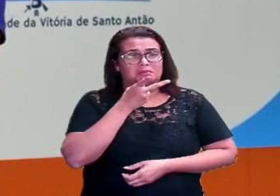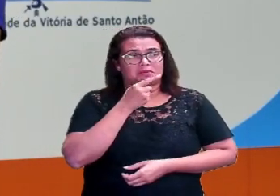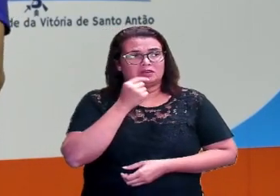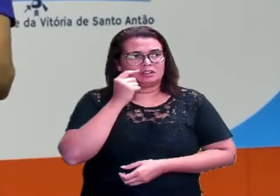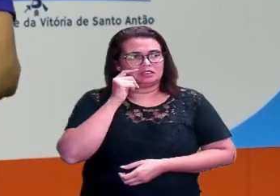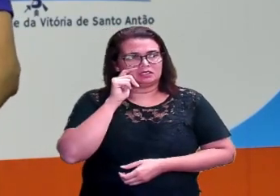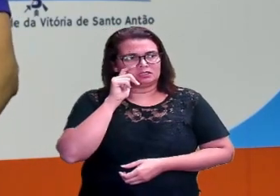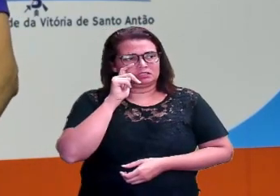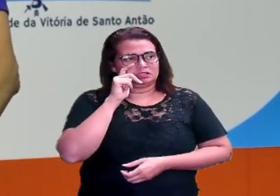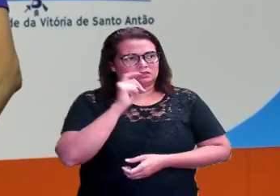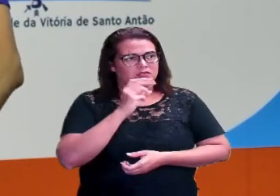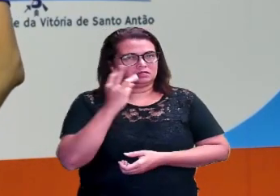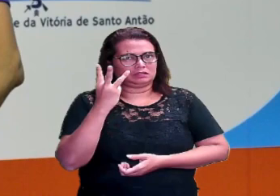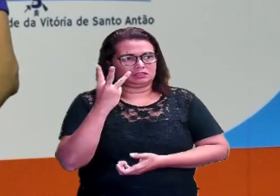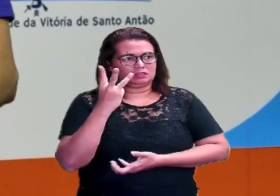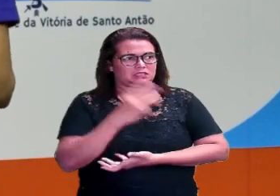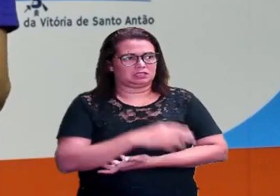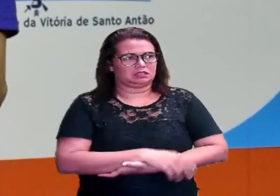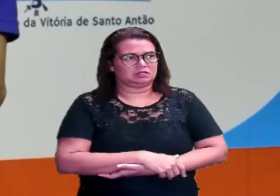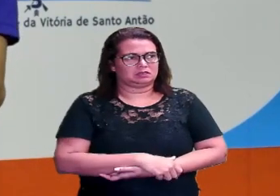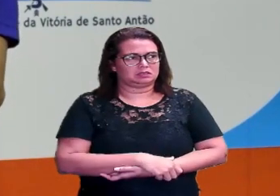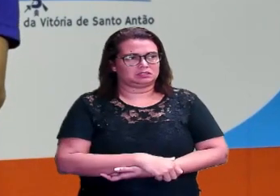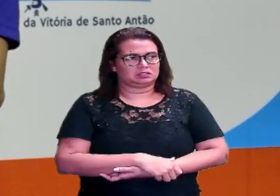3, né?